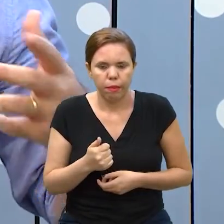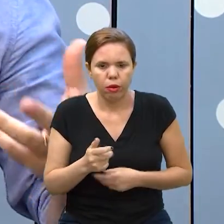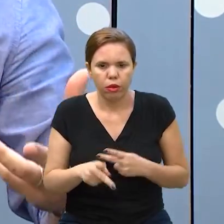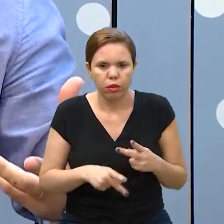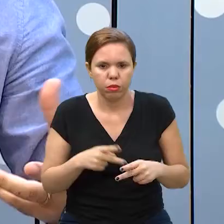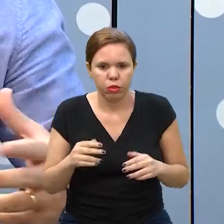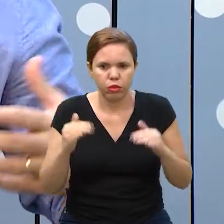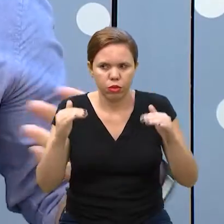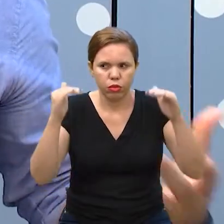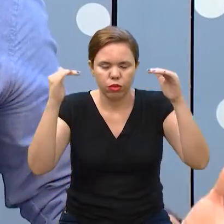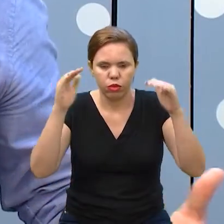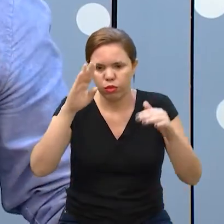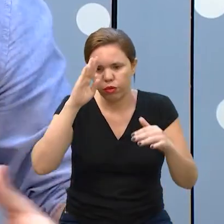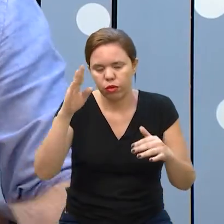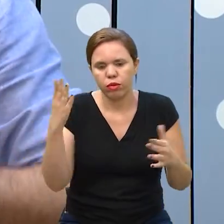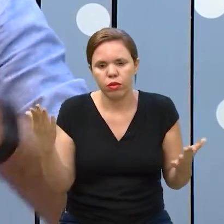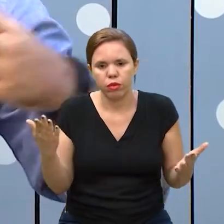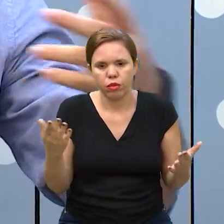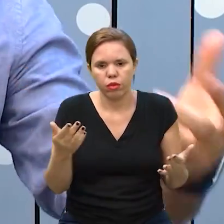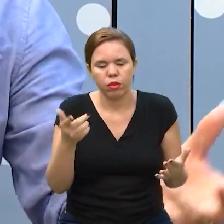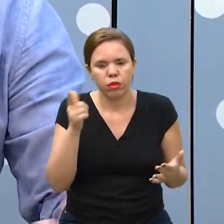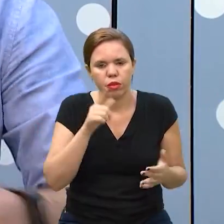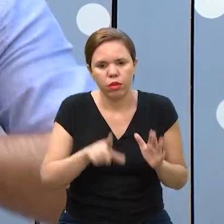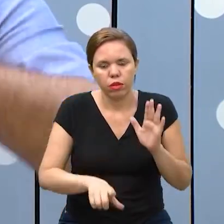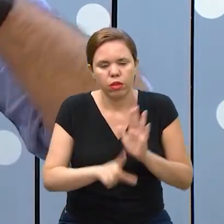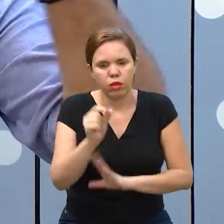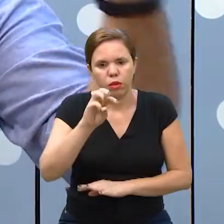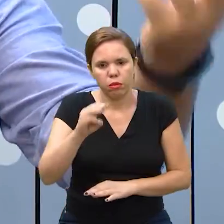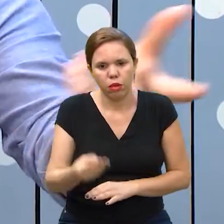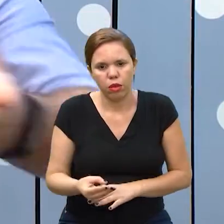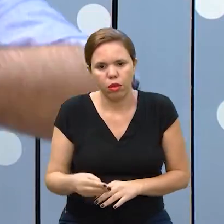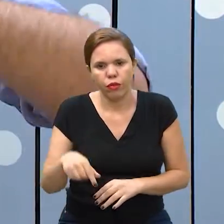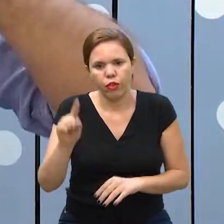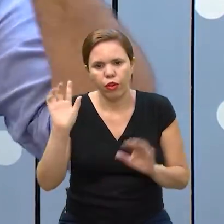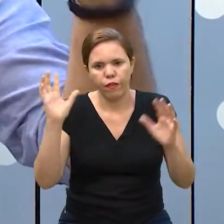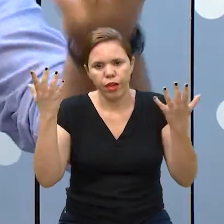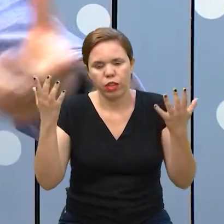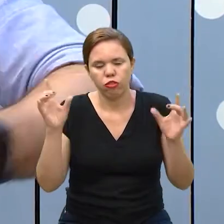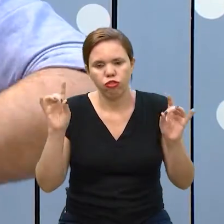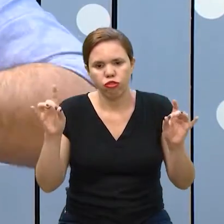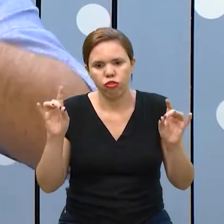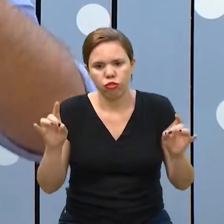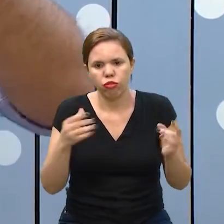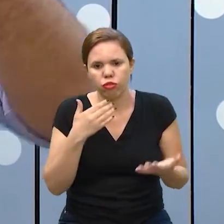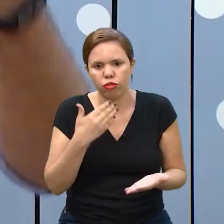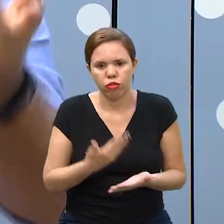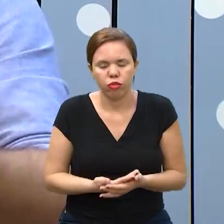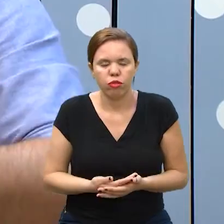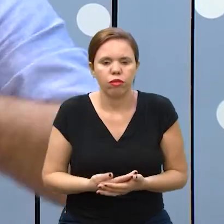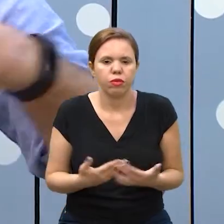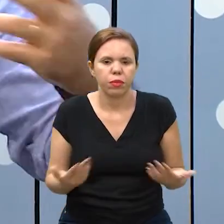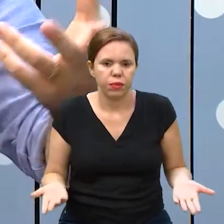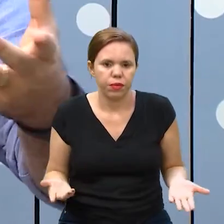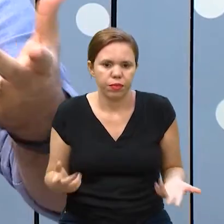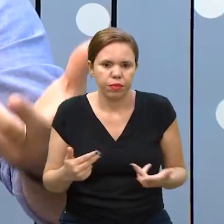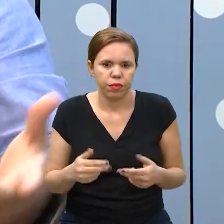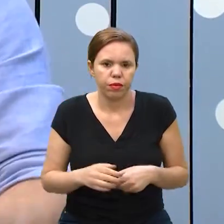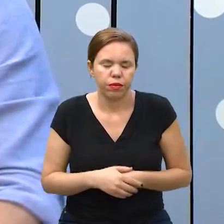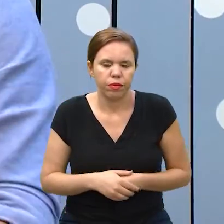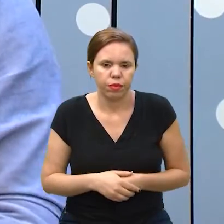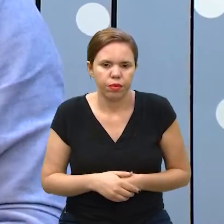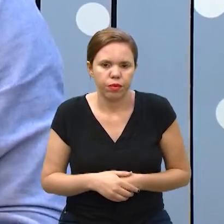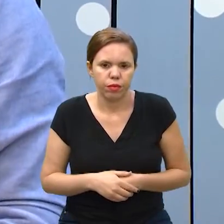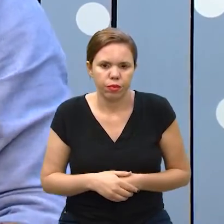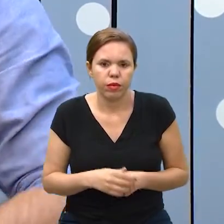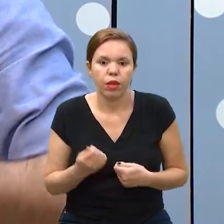para poucos que se destacam e que ganham milhões e que vão na festa dos eventos de luxo e estão lá. Glamour. O glamour, aquela